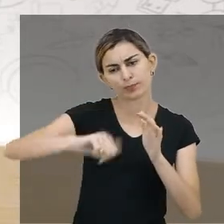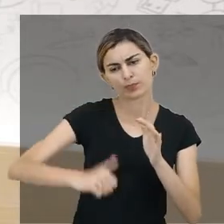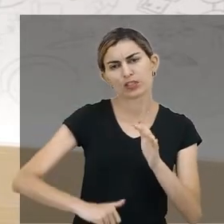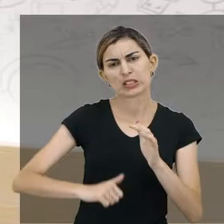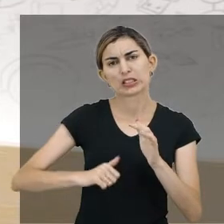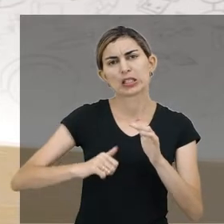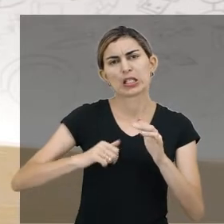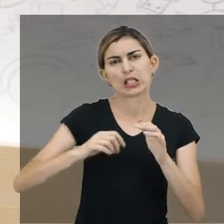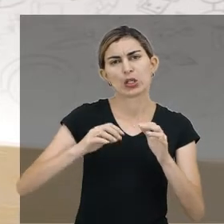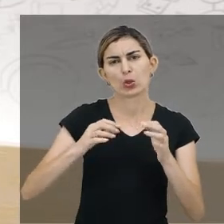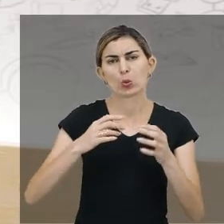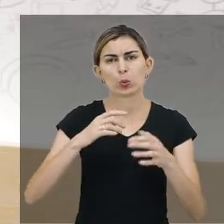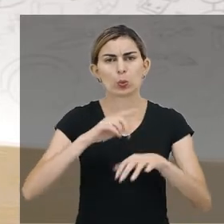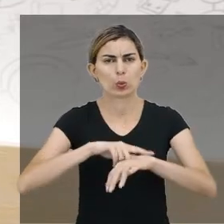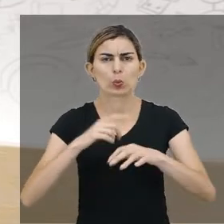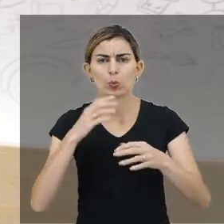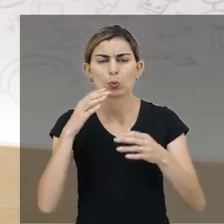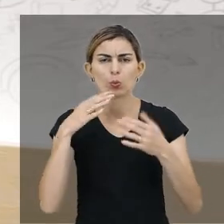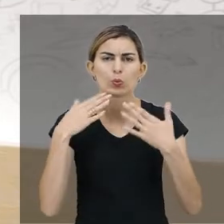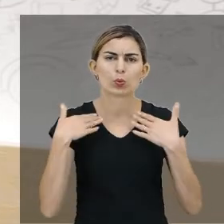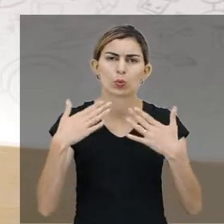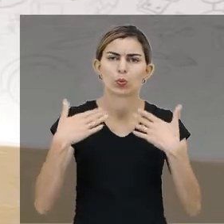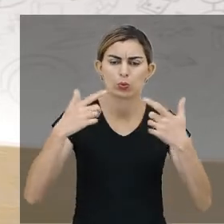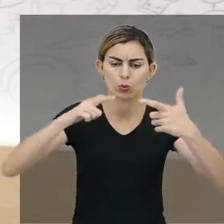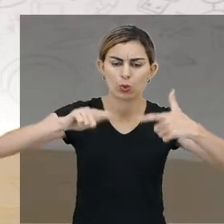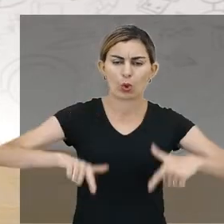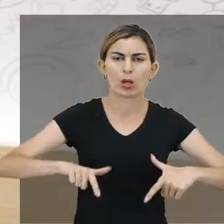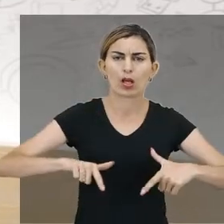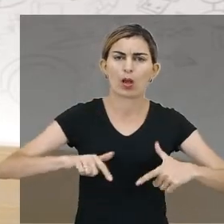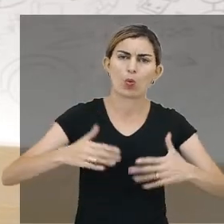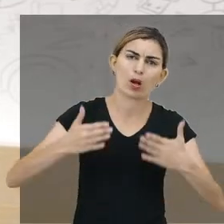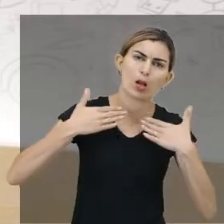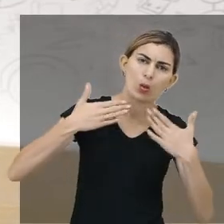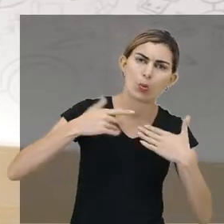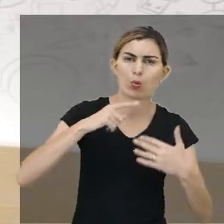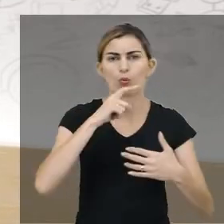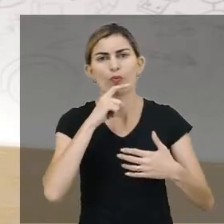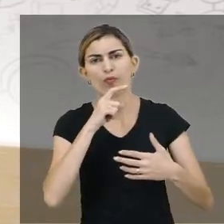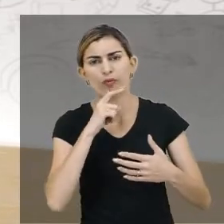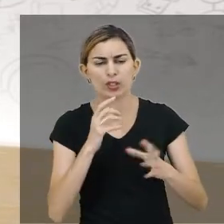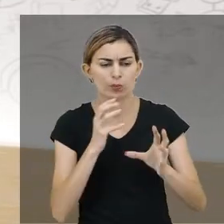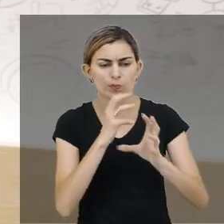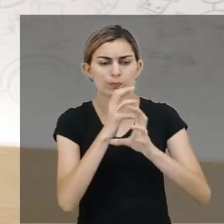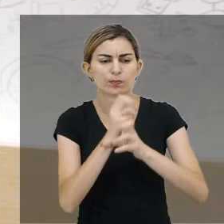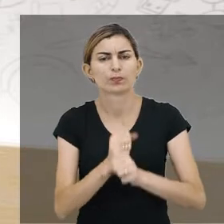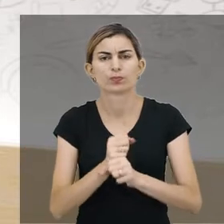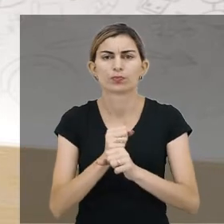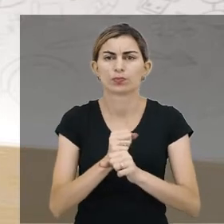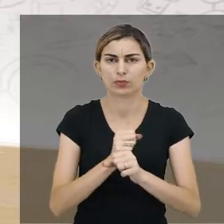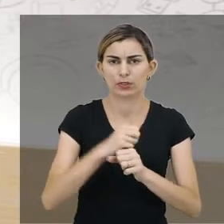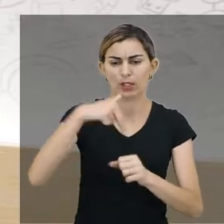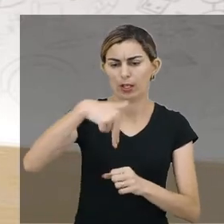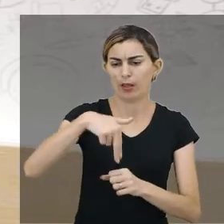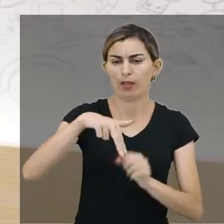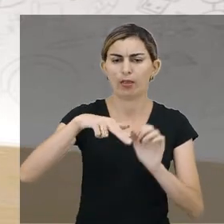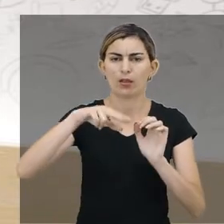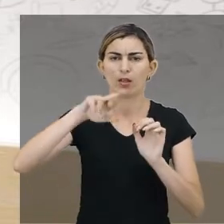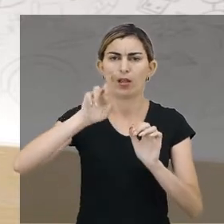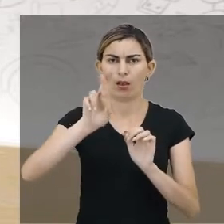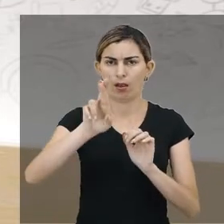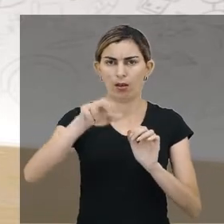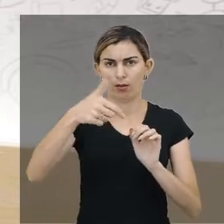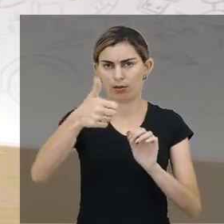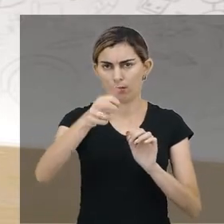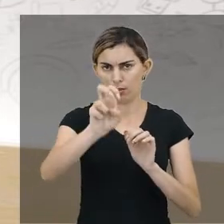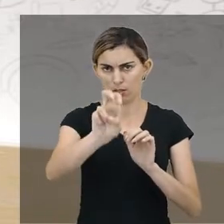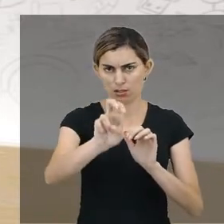a sobrecarga térmica que o trabalhador está exposto em seu ambiente laboral. Conforme disposto na NR15, devemos